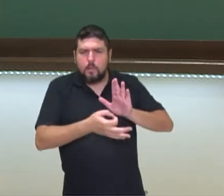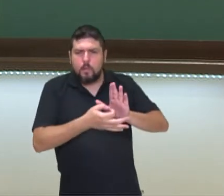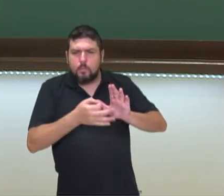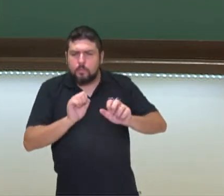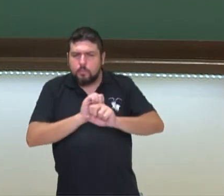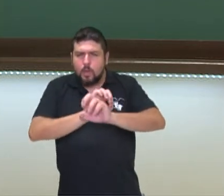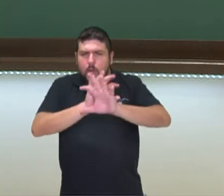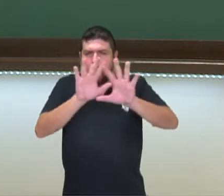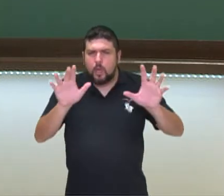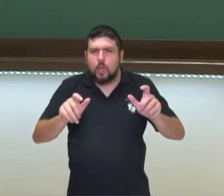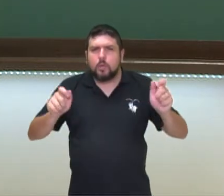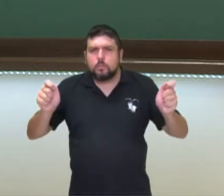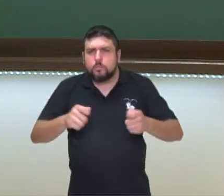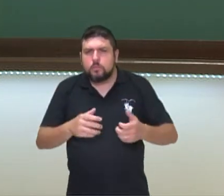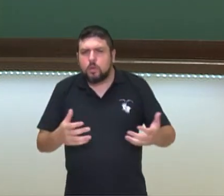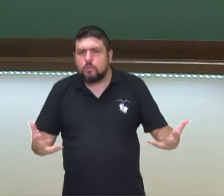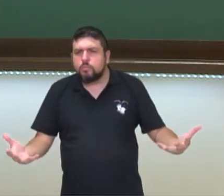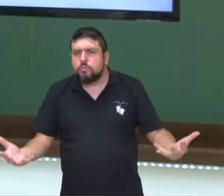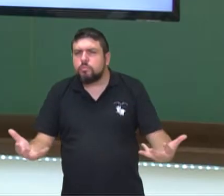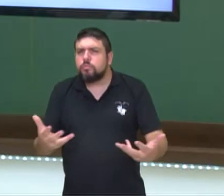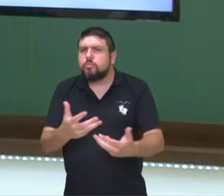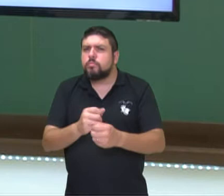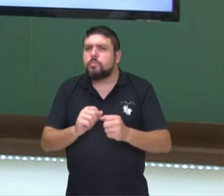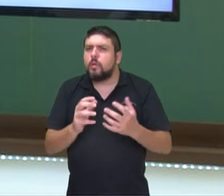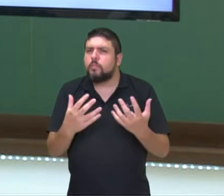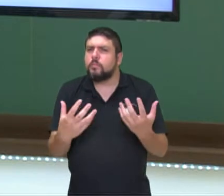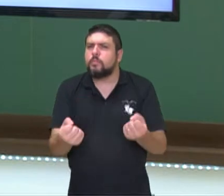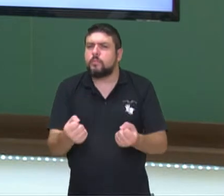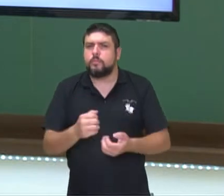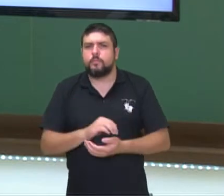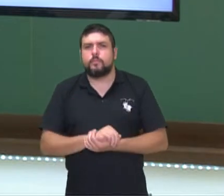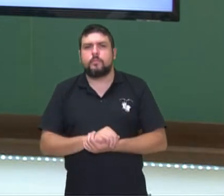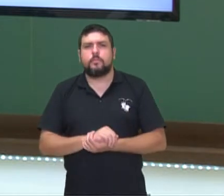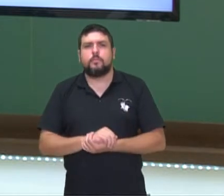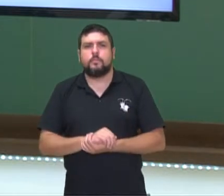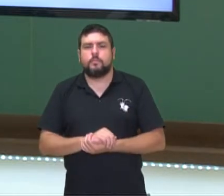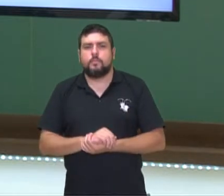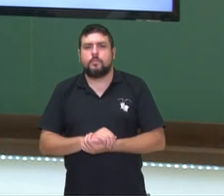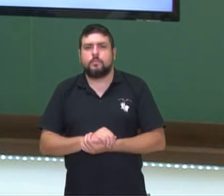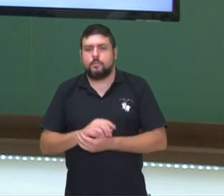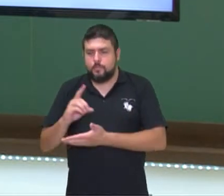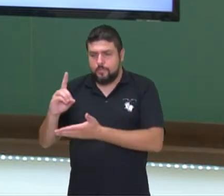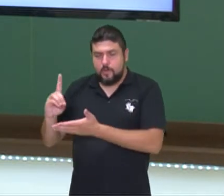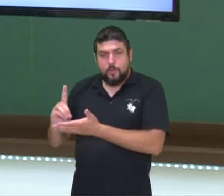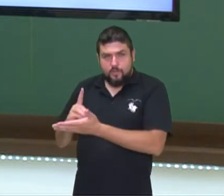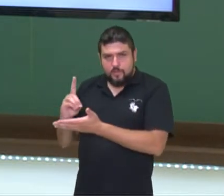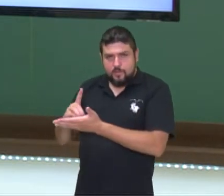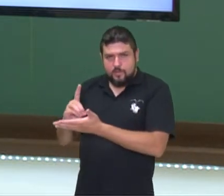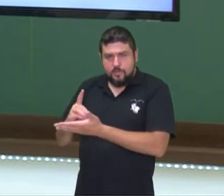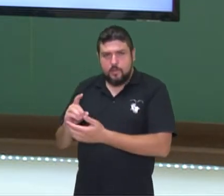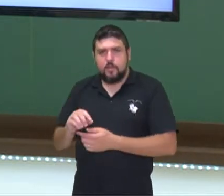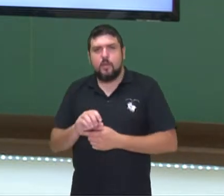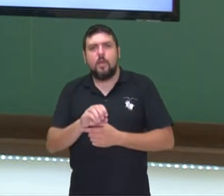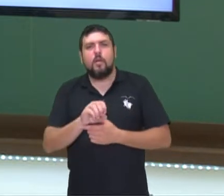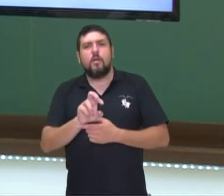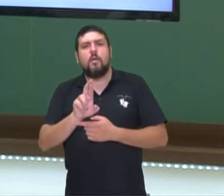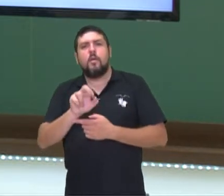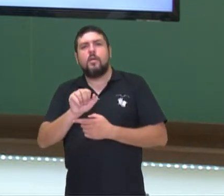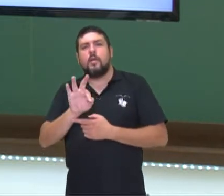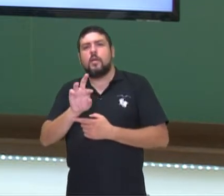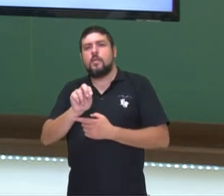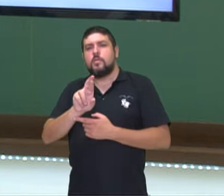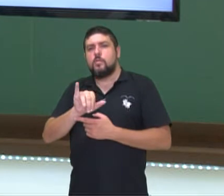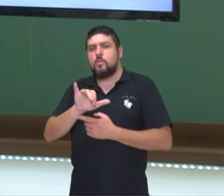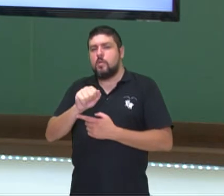pode alcançar com esse seu discurso. Segundo o dicionário, o que é essa palavra oratória? E olha aí para